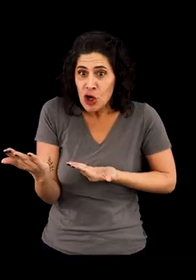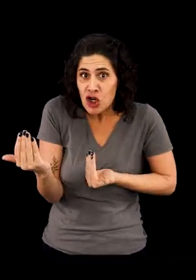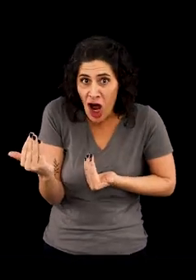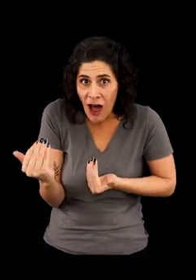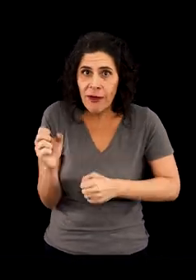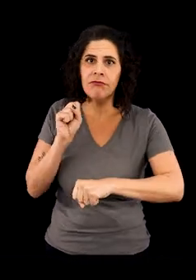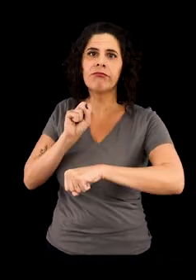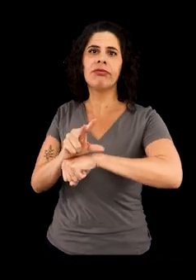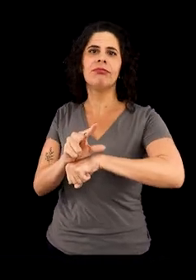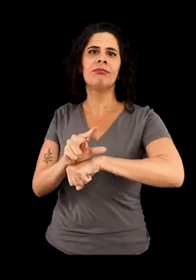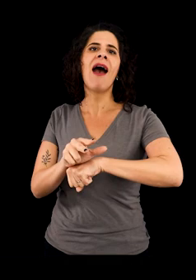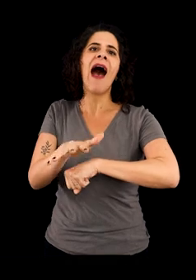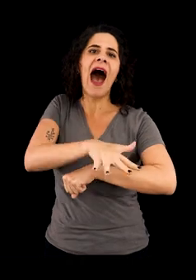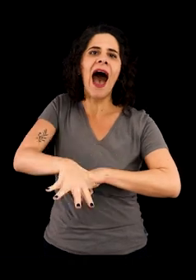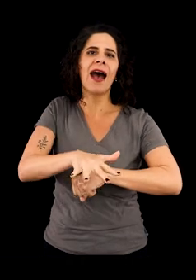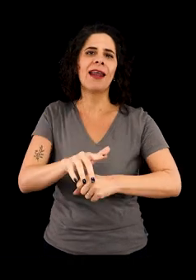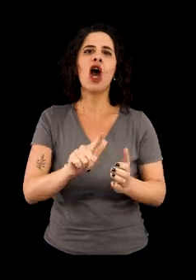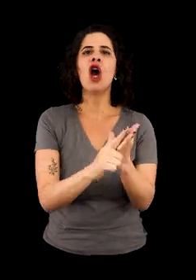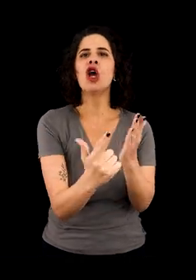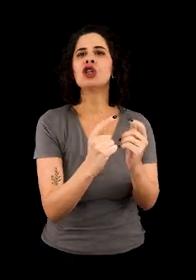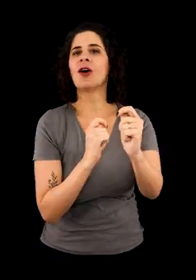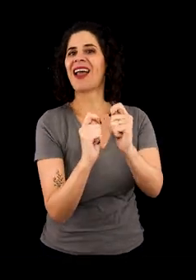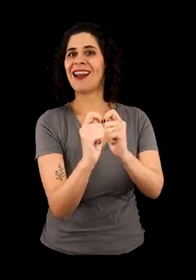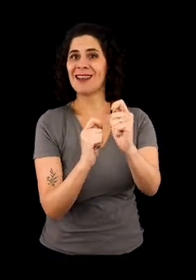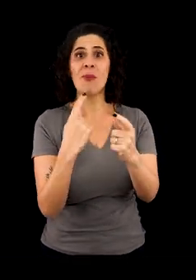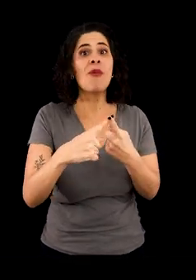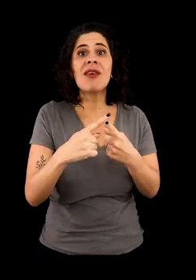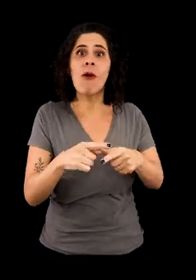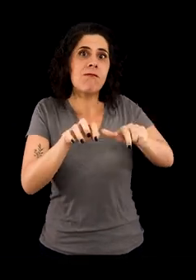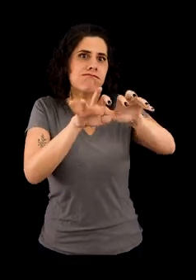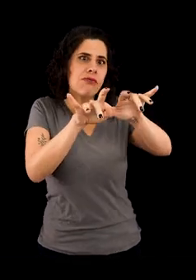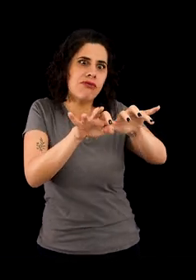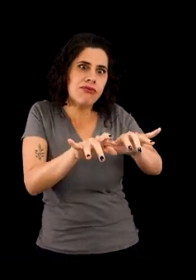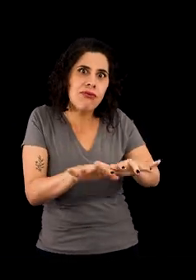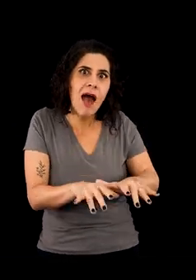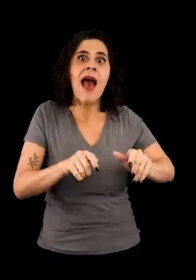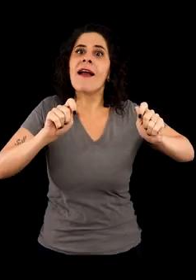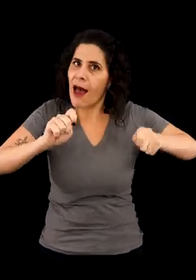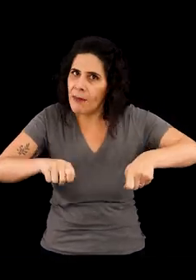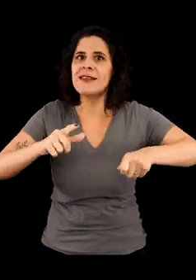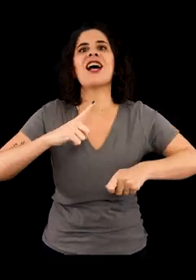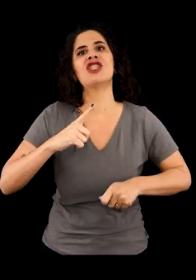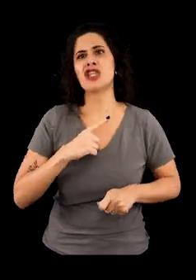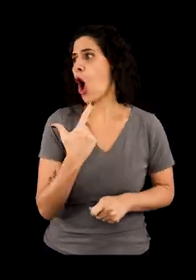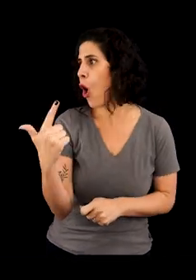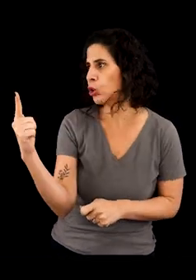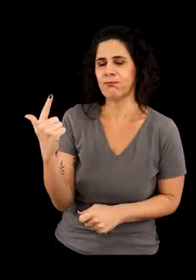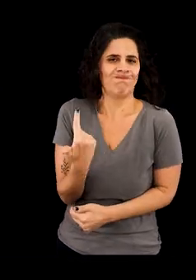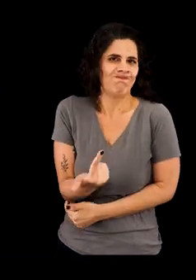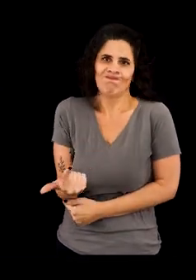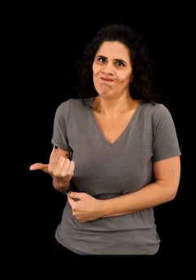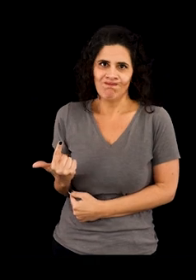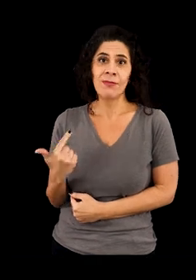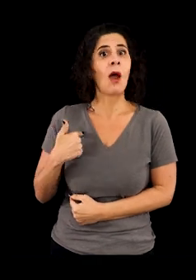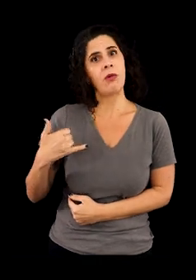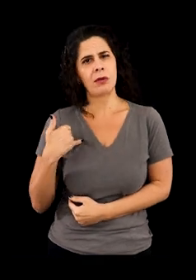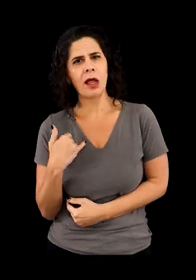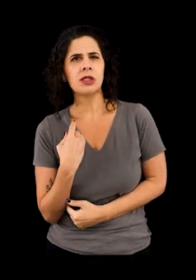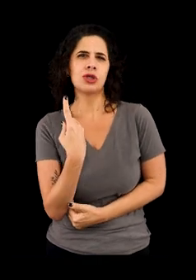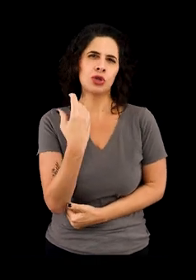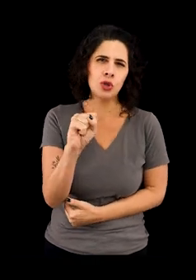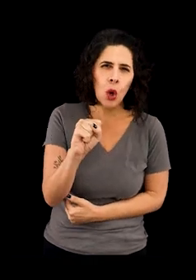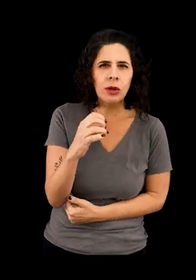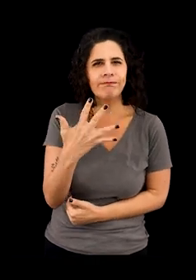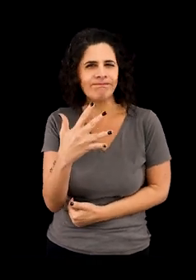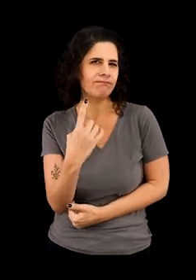jovem, arranjar emprego em jornalismo, porque eu tinha uma capacidade de escrever que a maioria não tinha. Então eu arranjei esse emprego já com